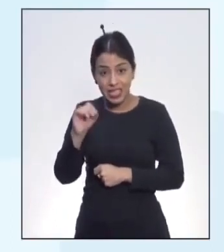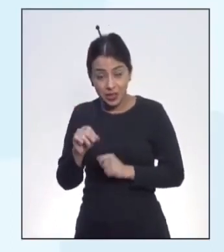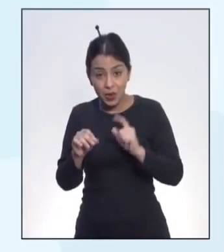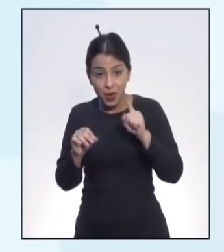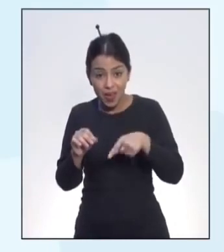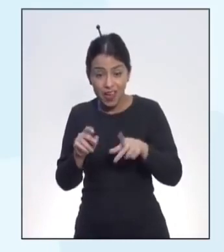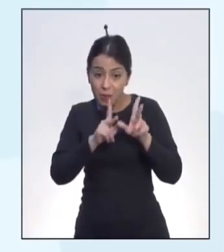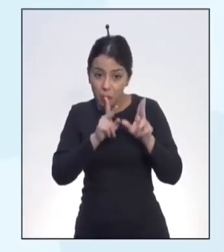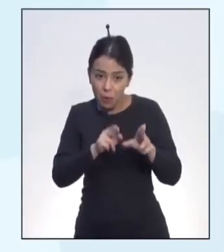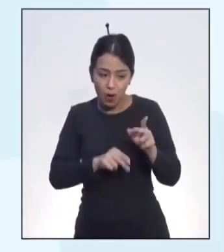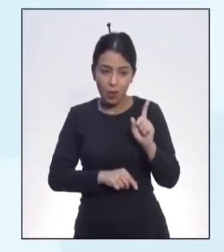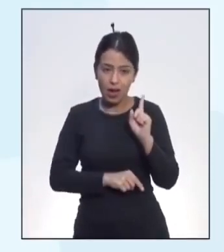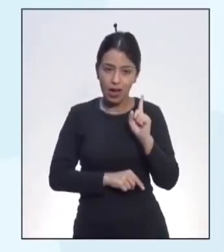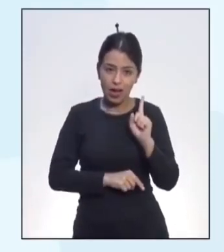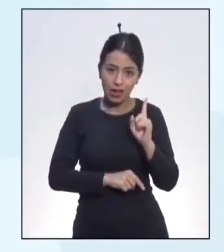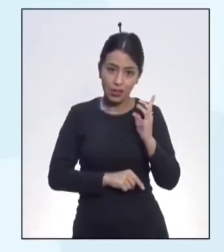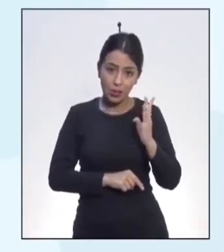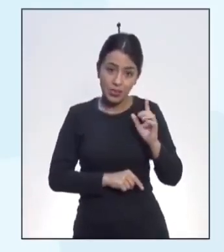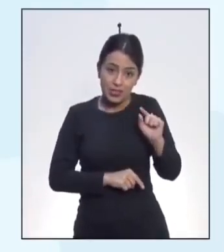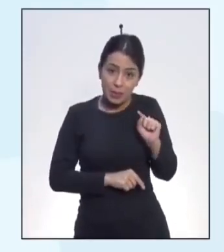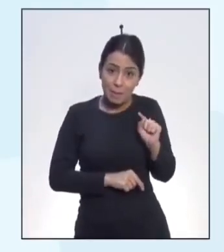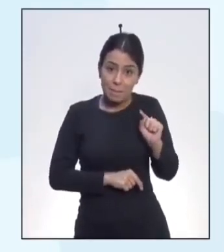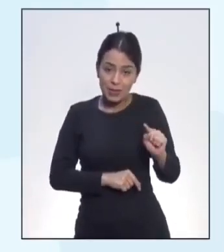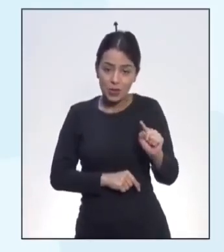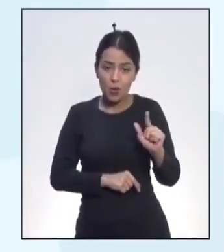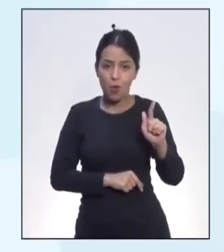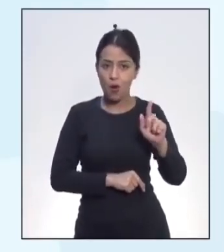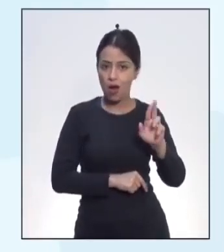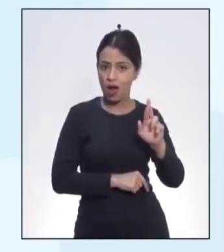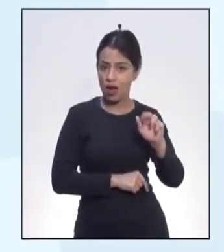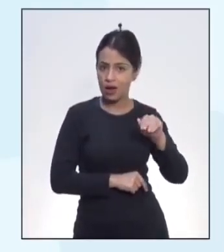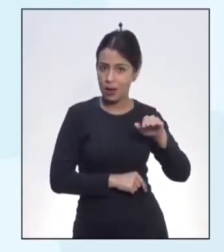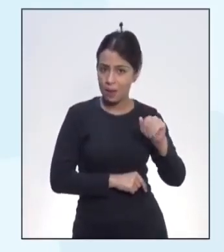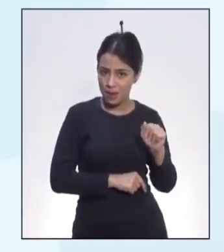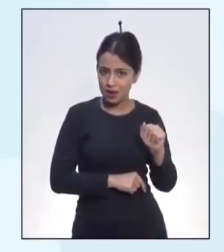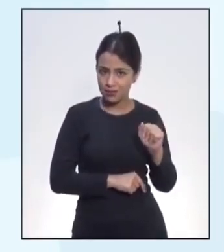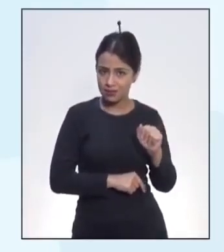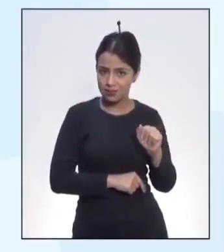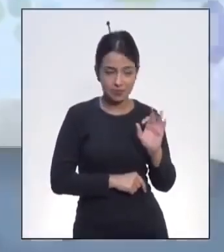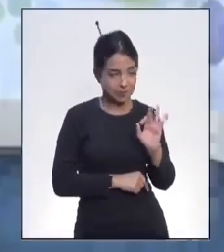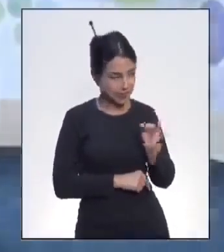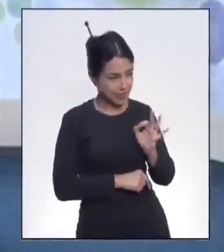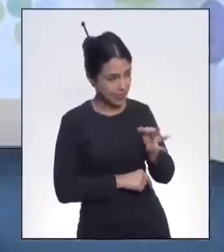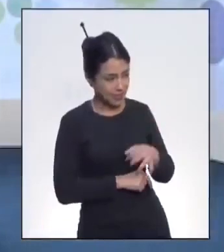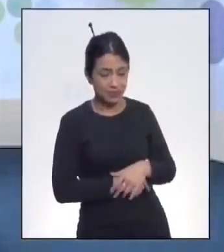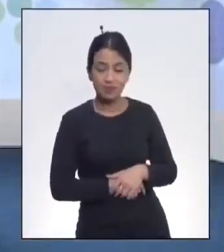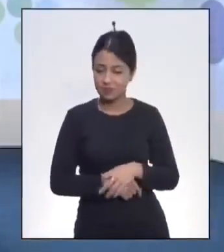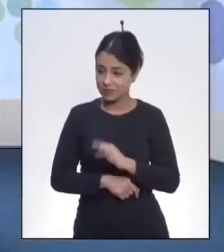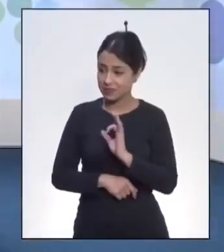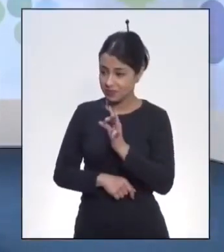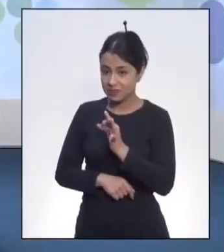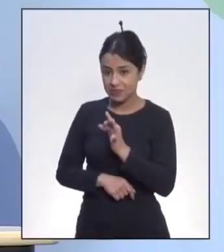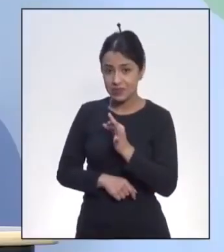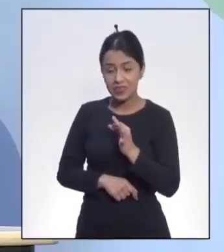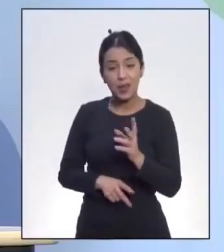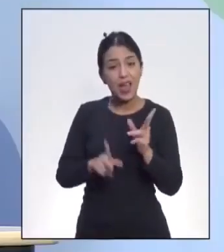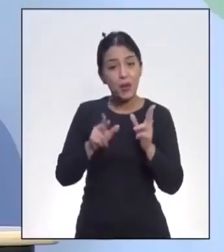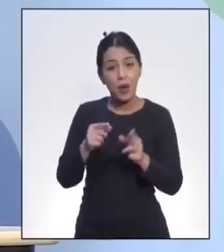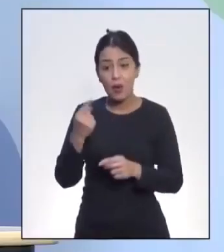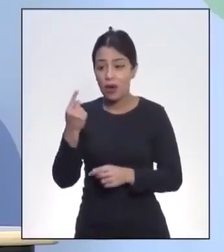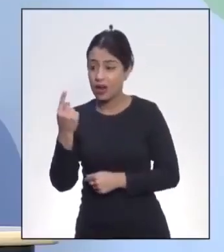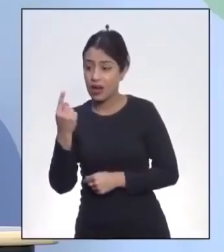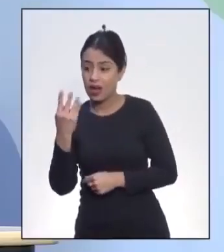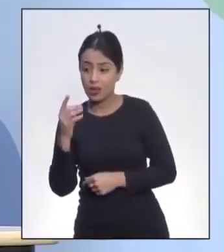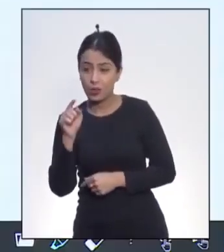14 mil gramas, né, Alessandra? Isso, e que se a gente for pensar numa operação, foi feito 14 vezes 1000. 14 vezes